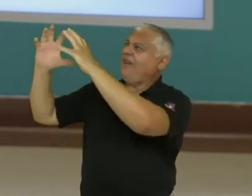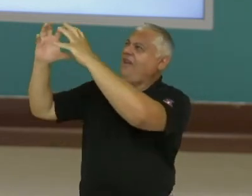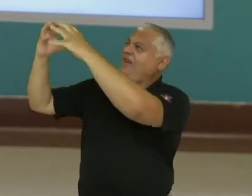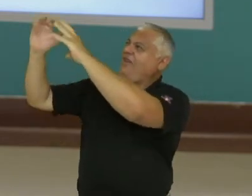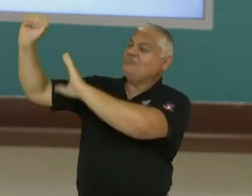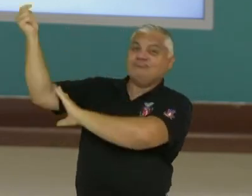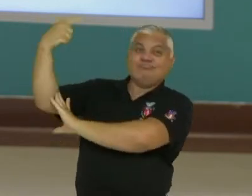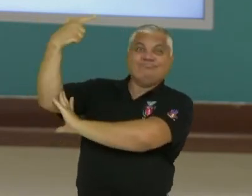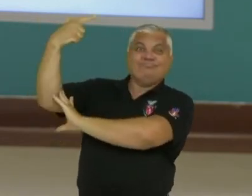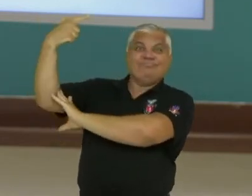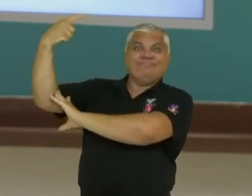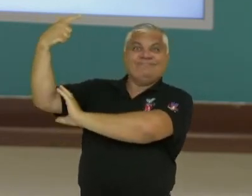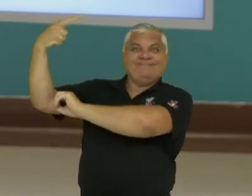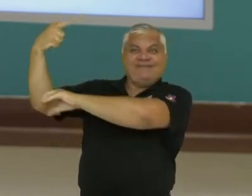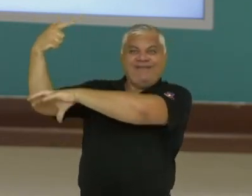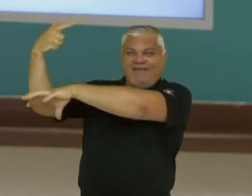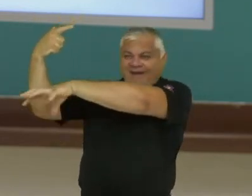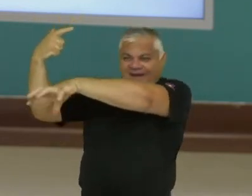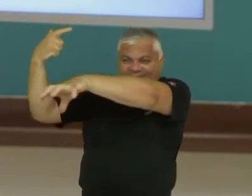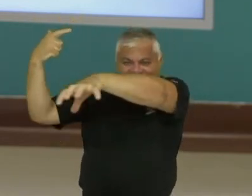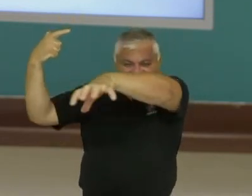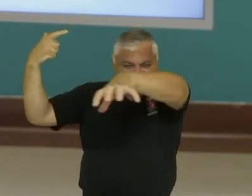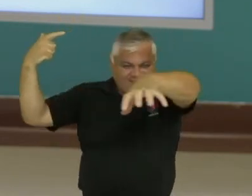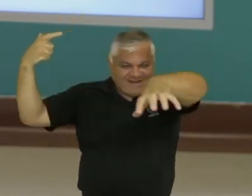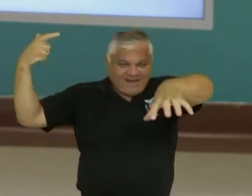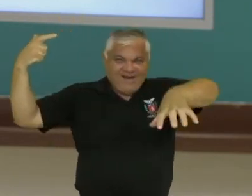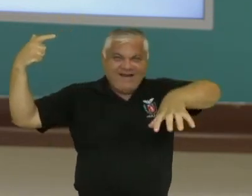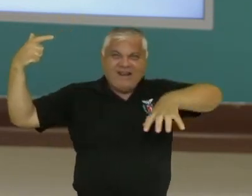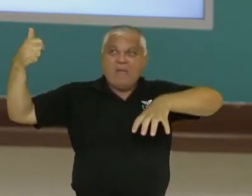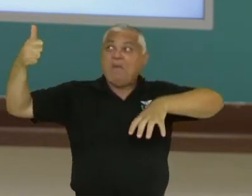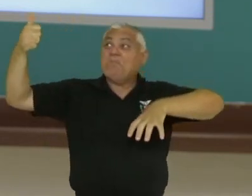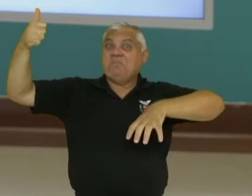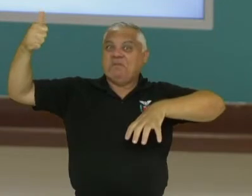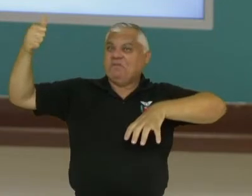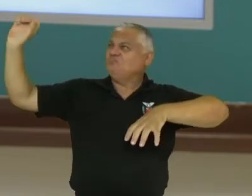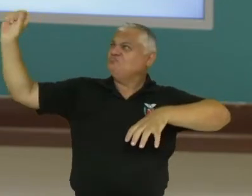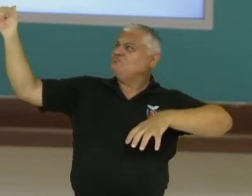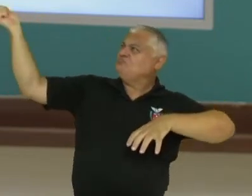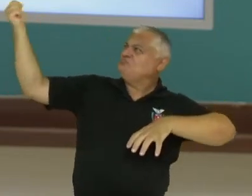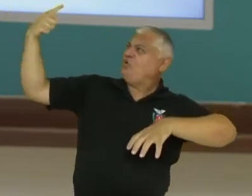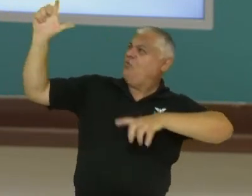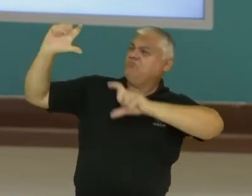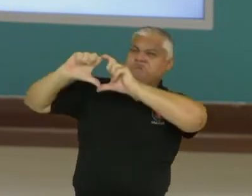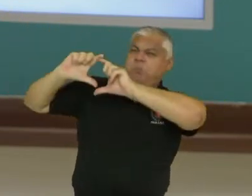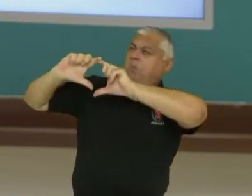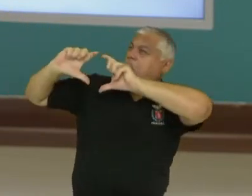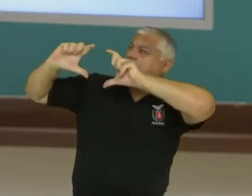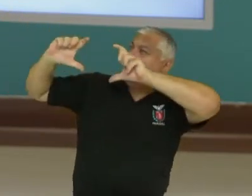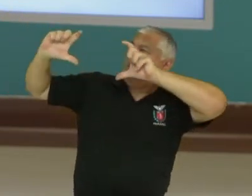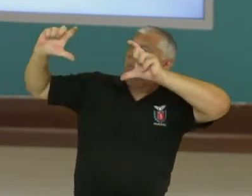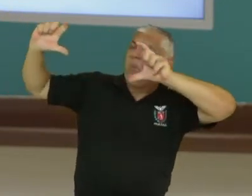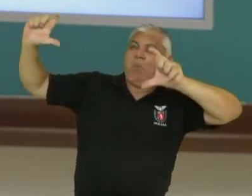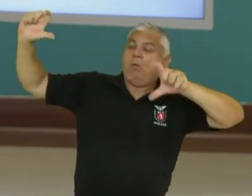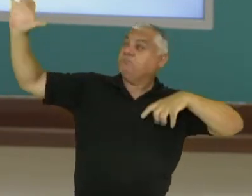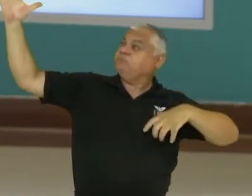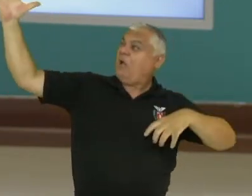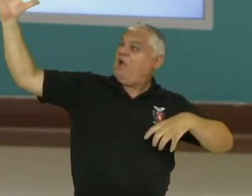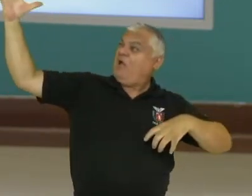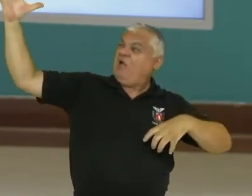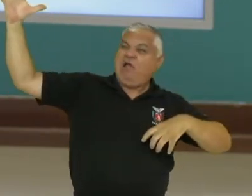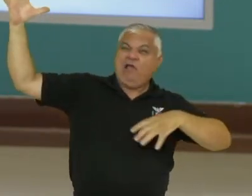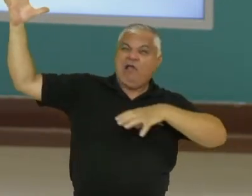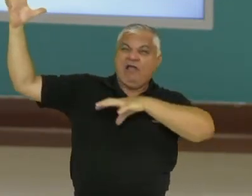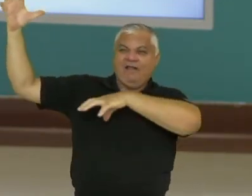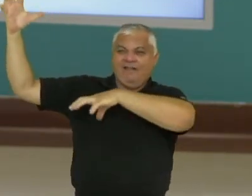formando corpos maiores. O Sol, com a massa maior, com maior quantidade dessa matéria, foi